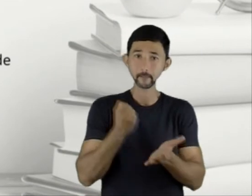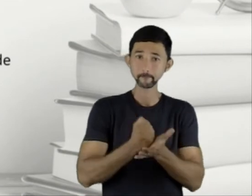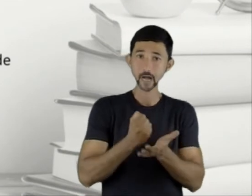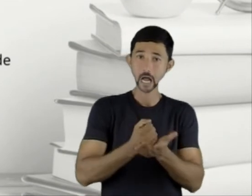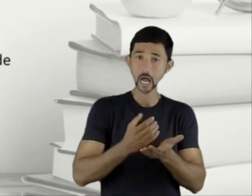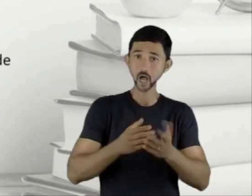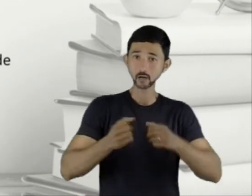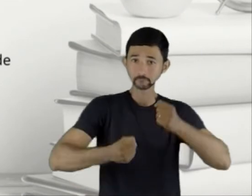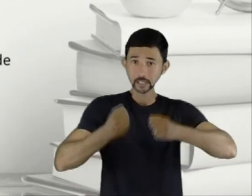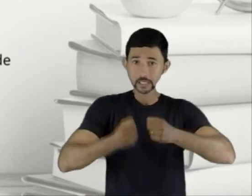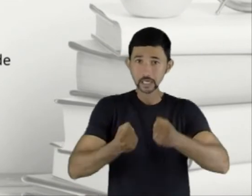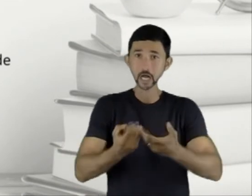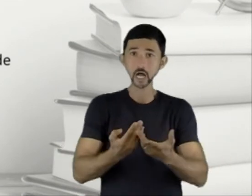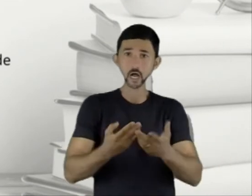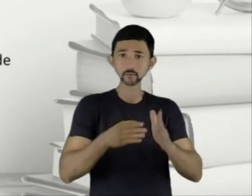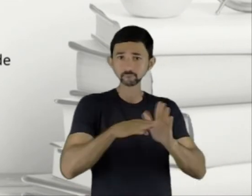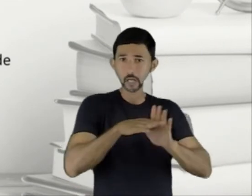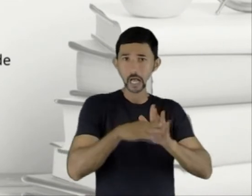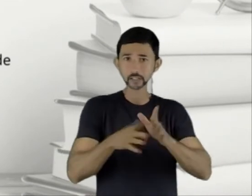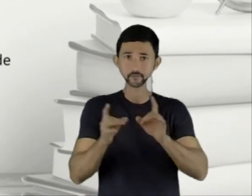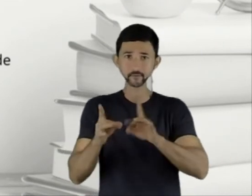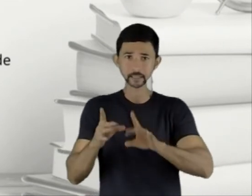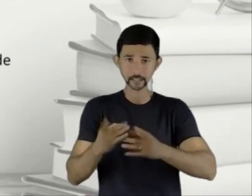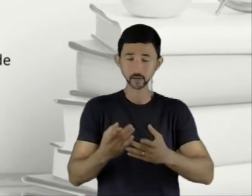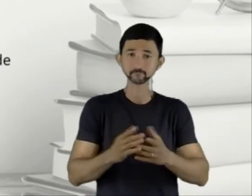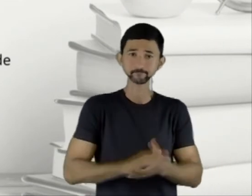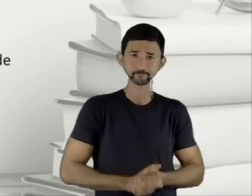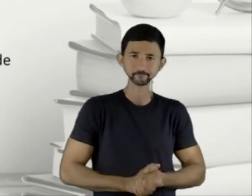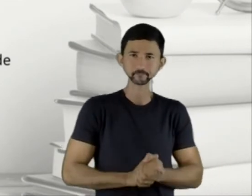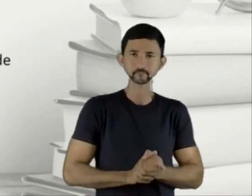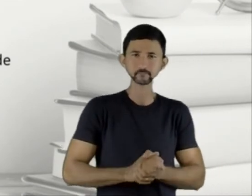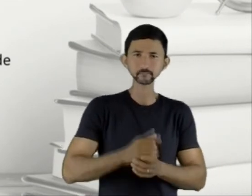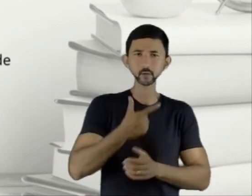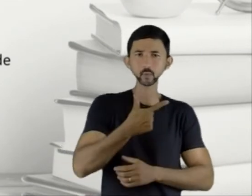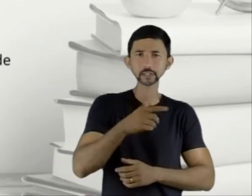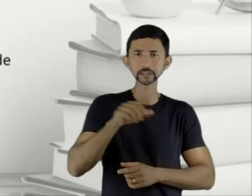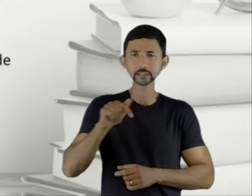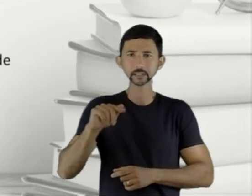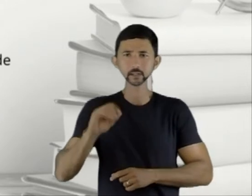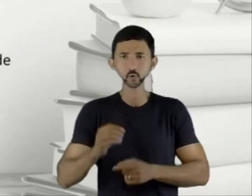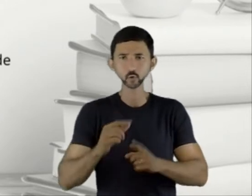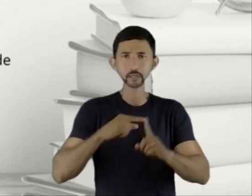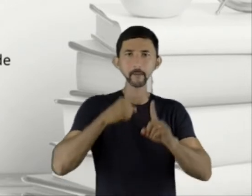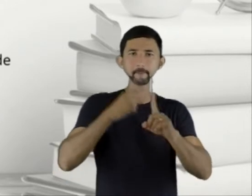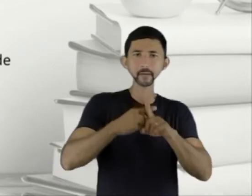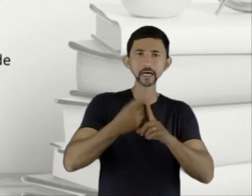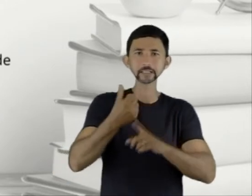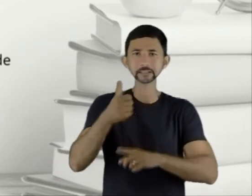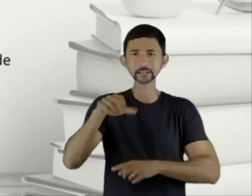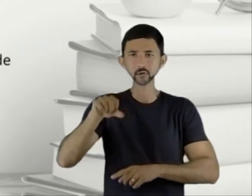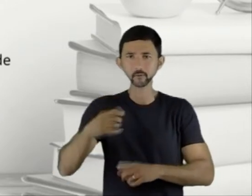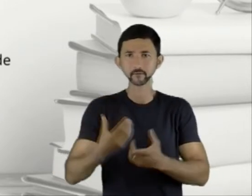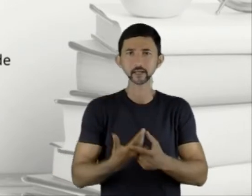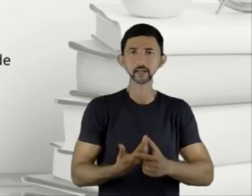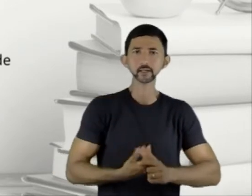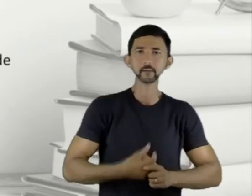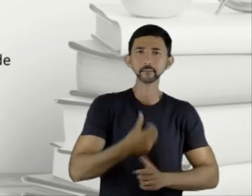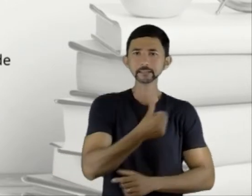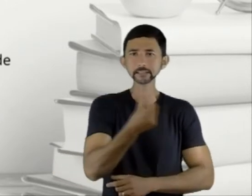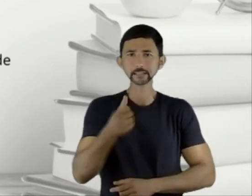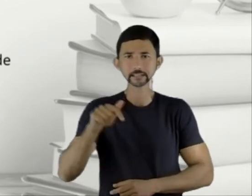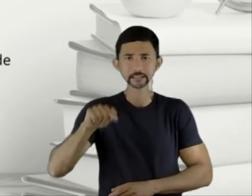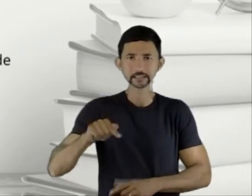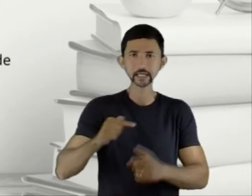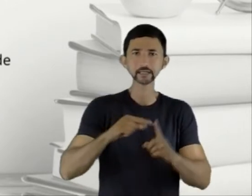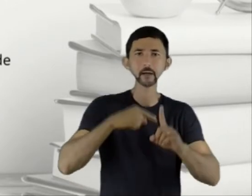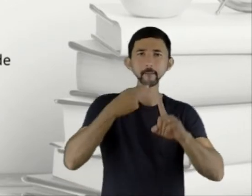as marcas, quanto cada marca vendeu, certo? 272 mais 190, mais 167,